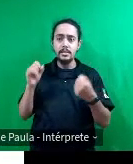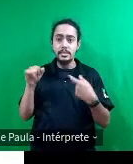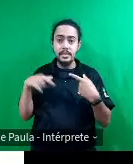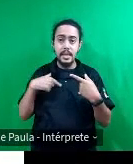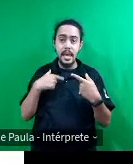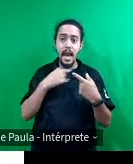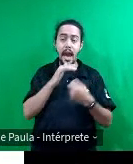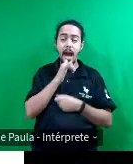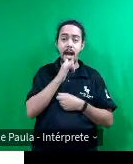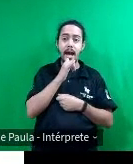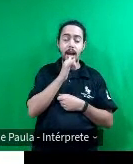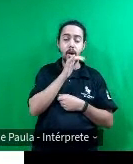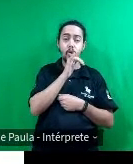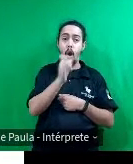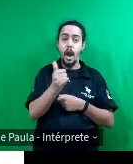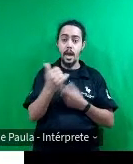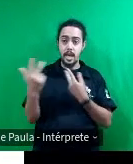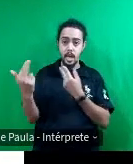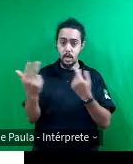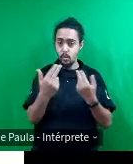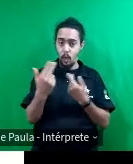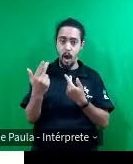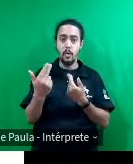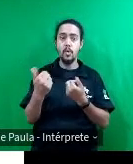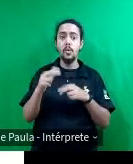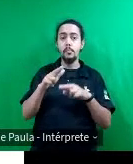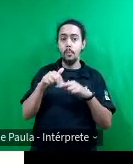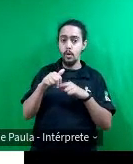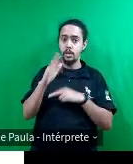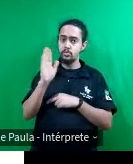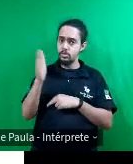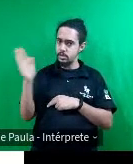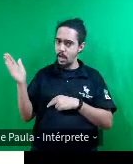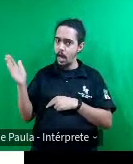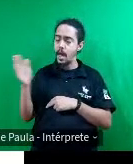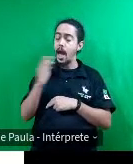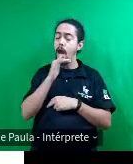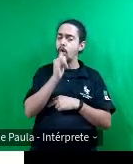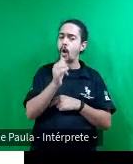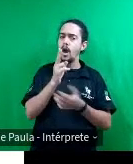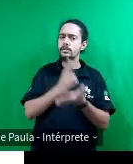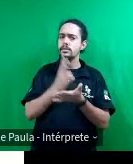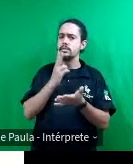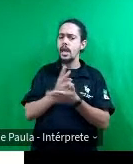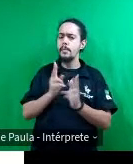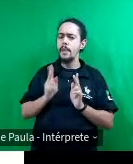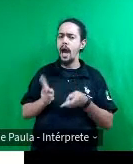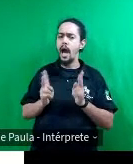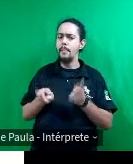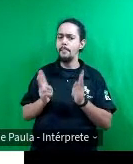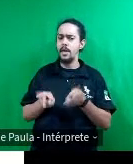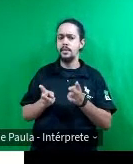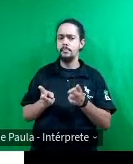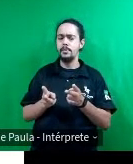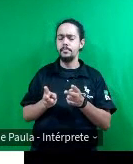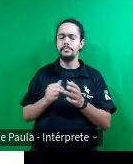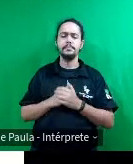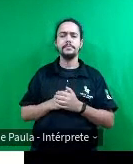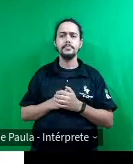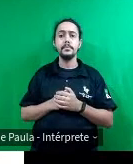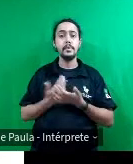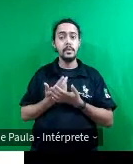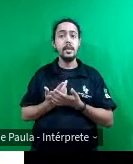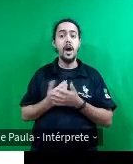o que caracteriza, né, um circuito conectado em série, a corrente é a mesma durante todo o circuito, a queda de tensão